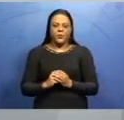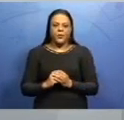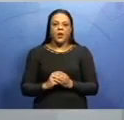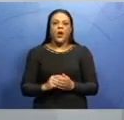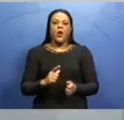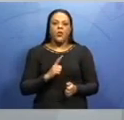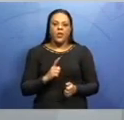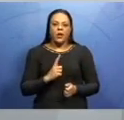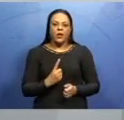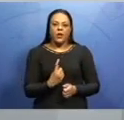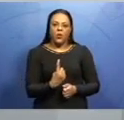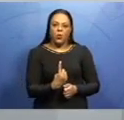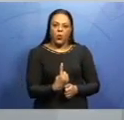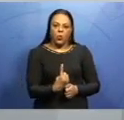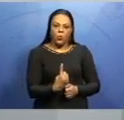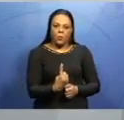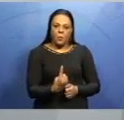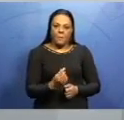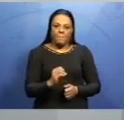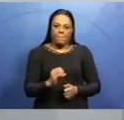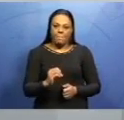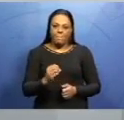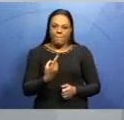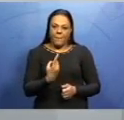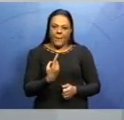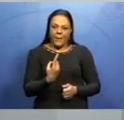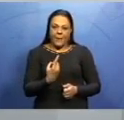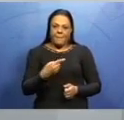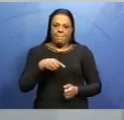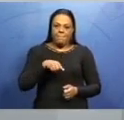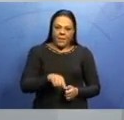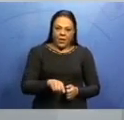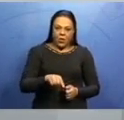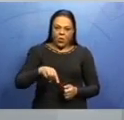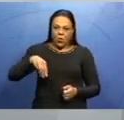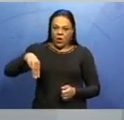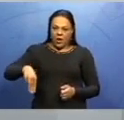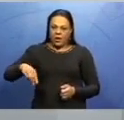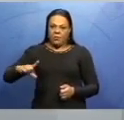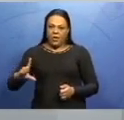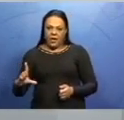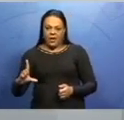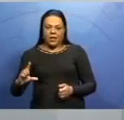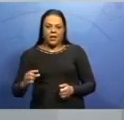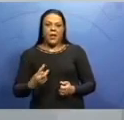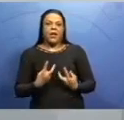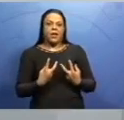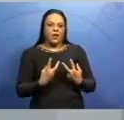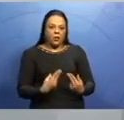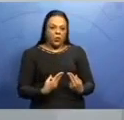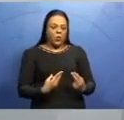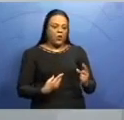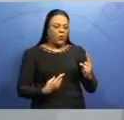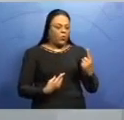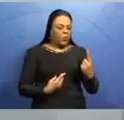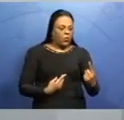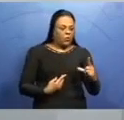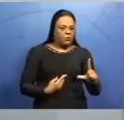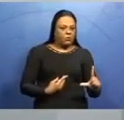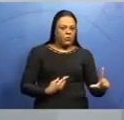Eu tenho 1.000 litros, ml, que corresponde a 1 litro.